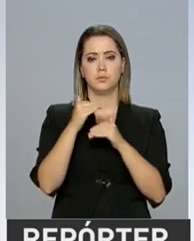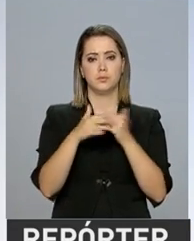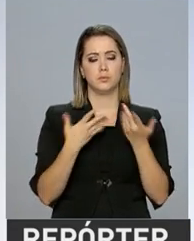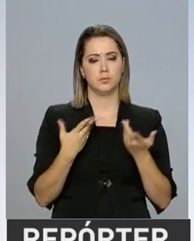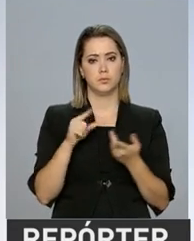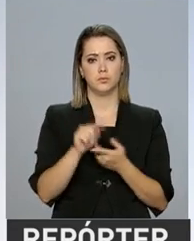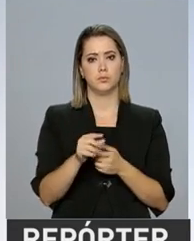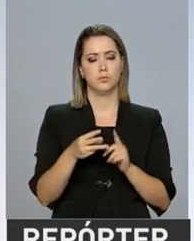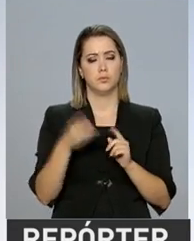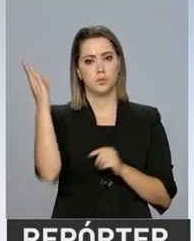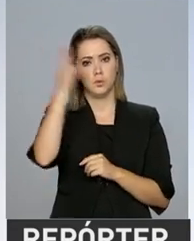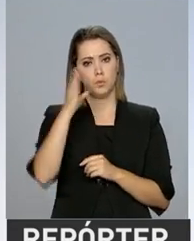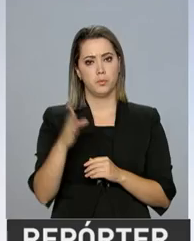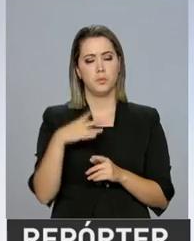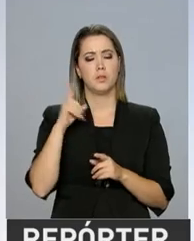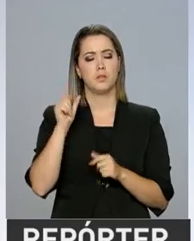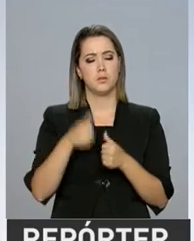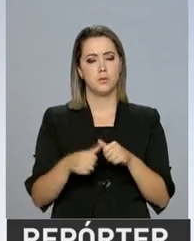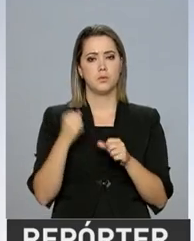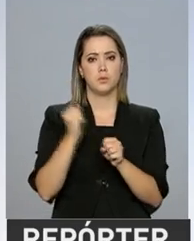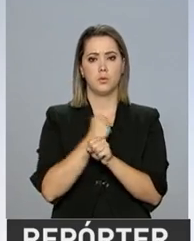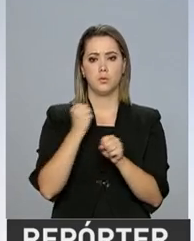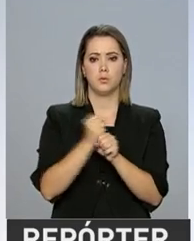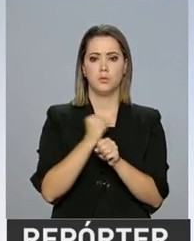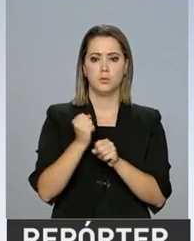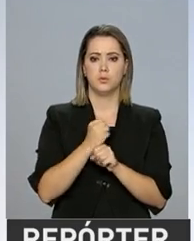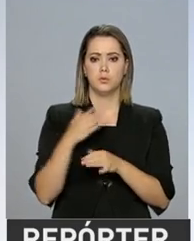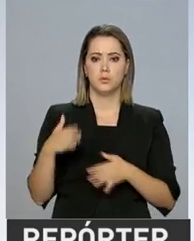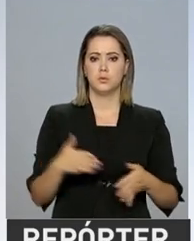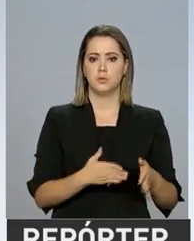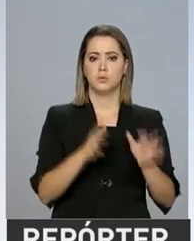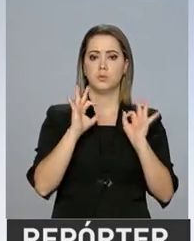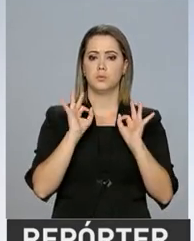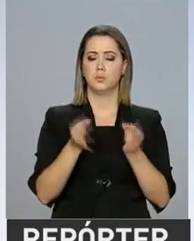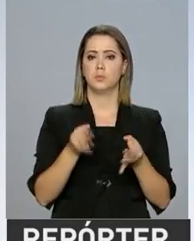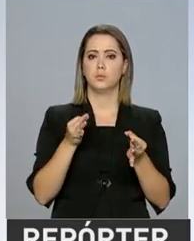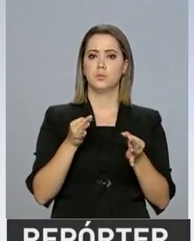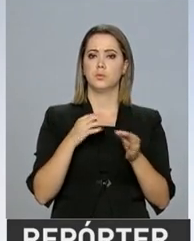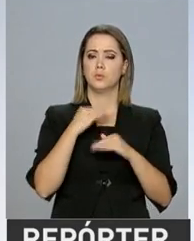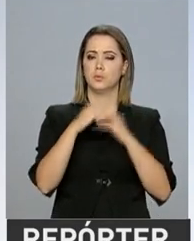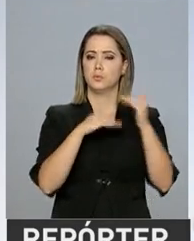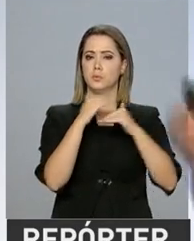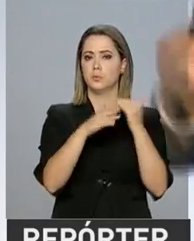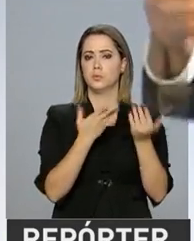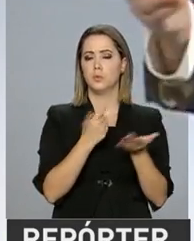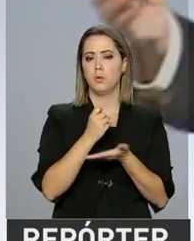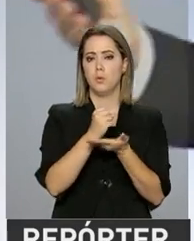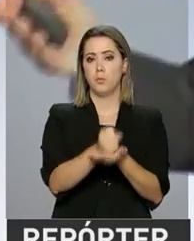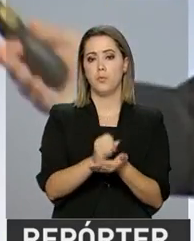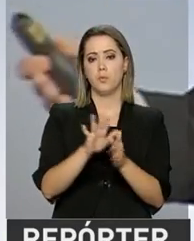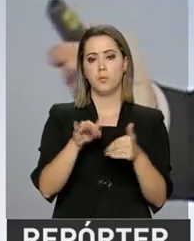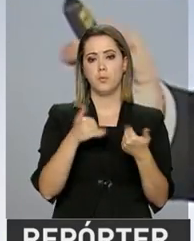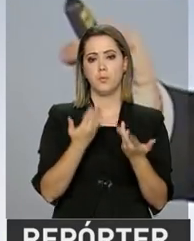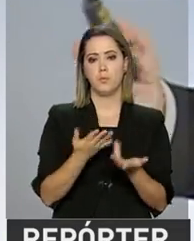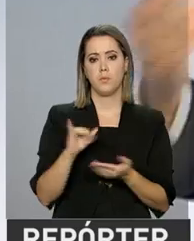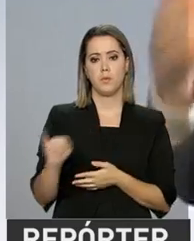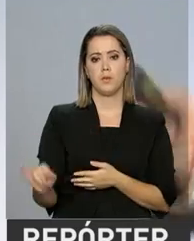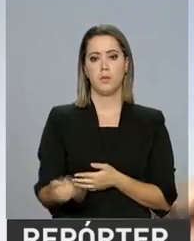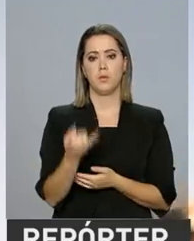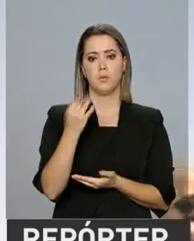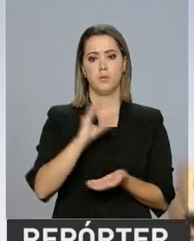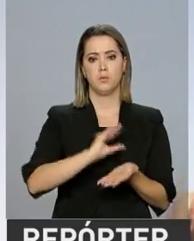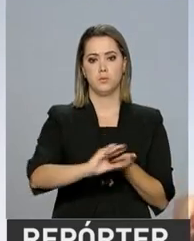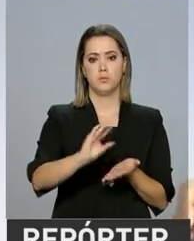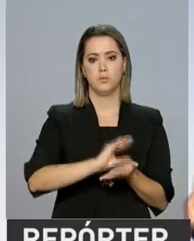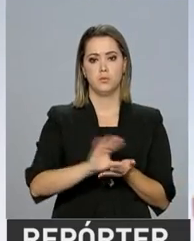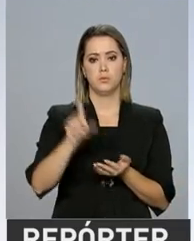país o Brasil está construindo um caminho para um novo ciclo de crescimento oferecendo portanto oportunidad para investimento